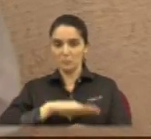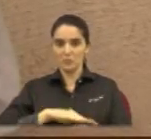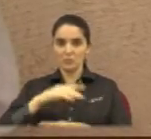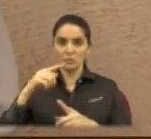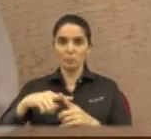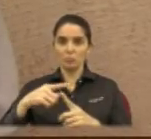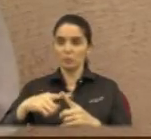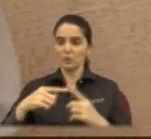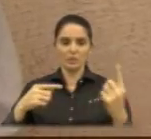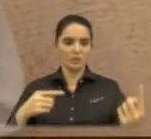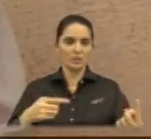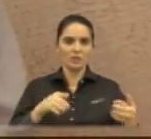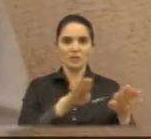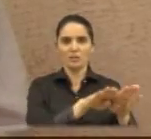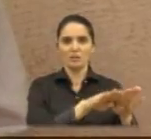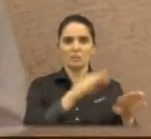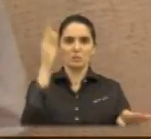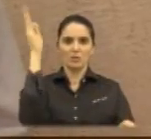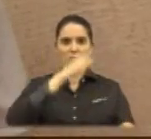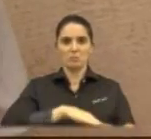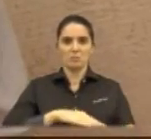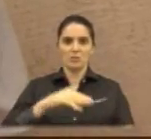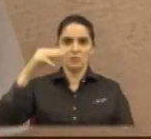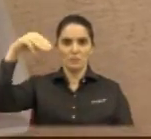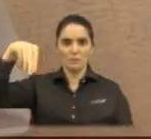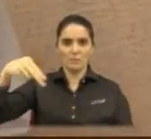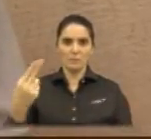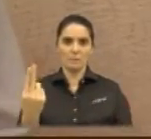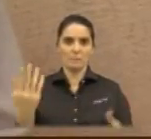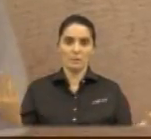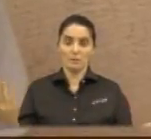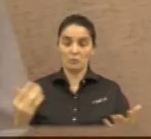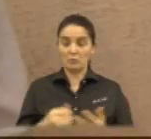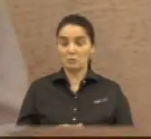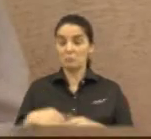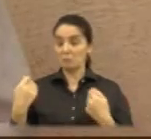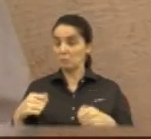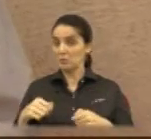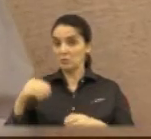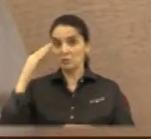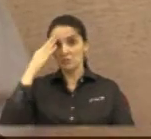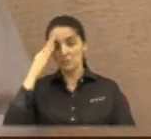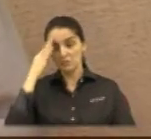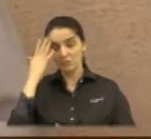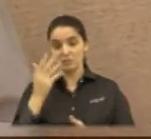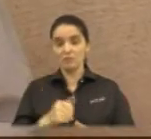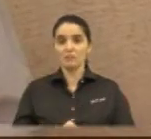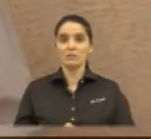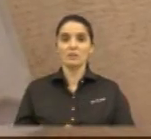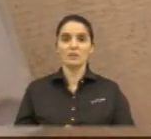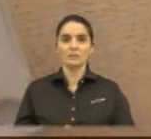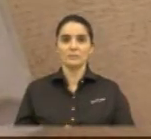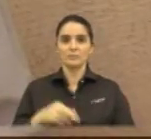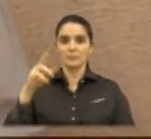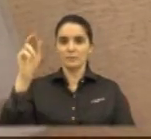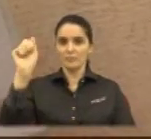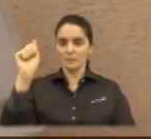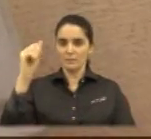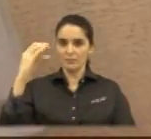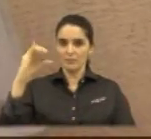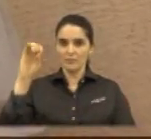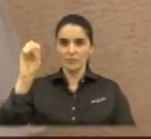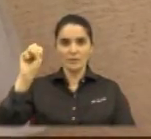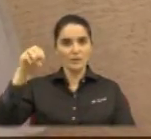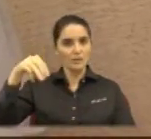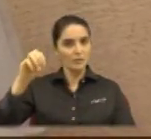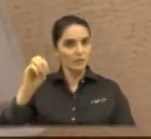tem que aprender a entender essas questões para entender que o racismo no Brasil foi